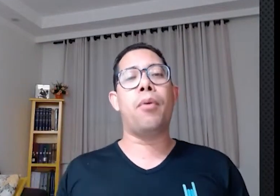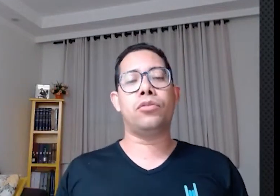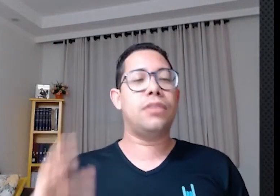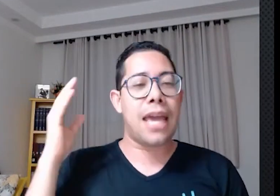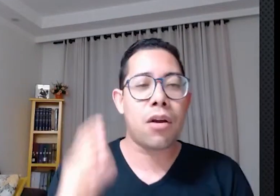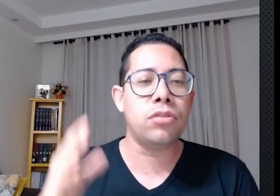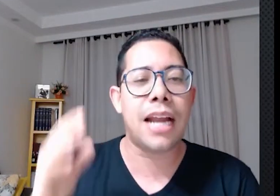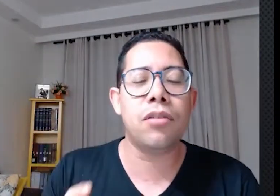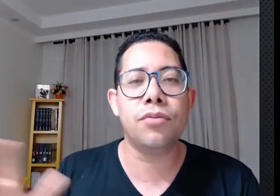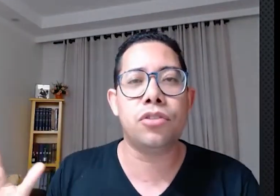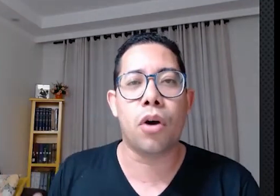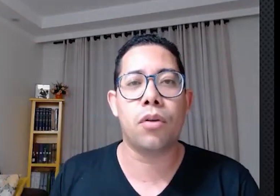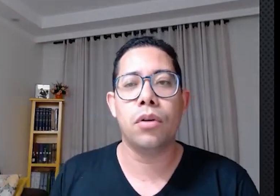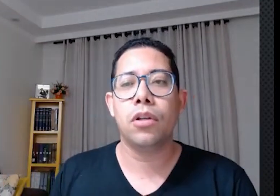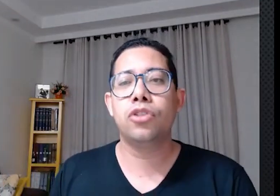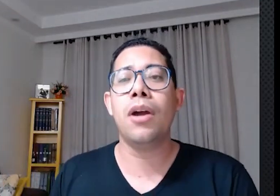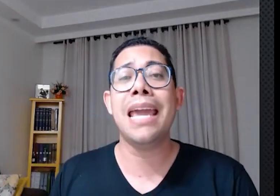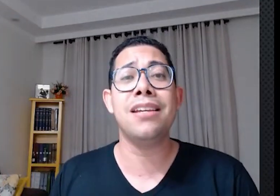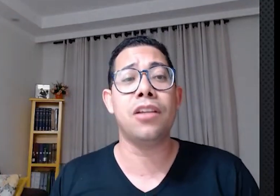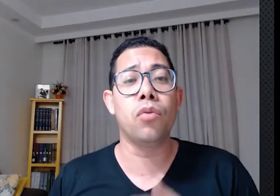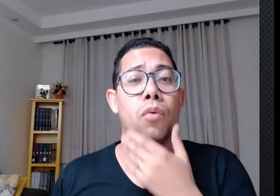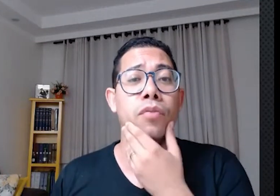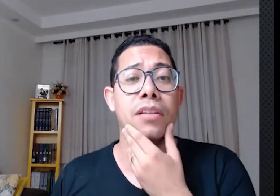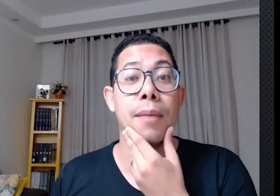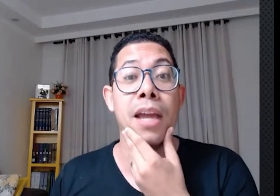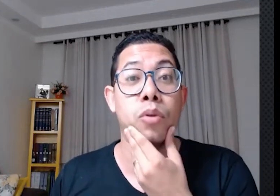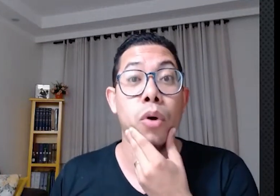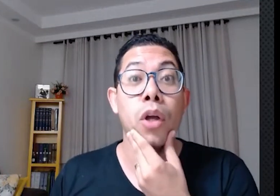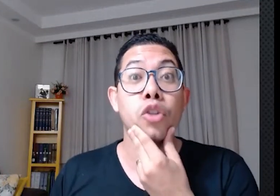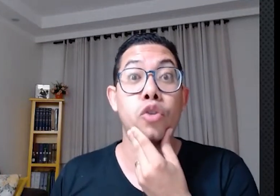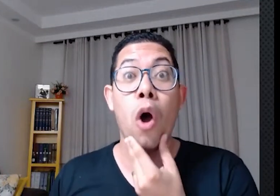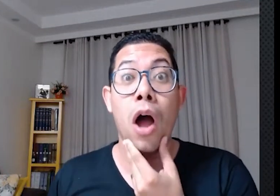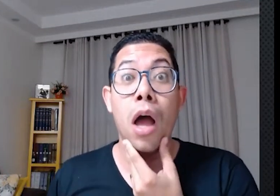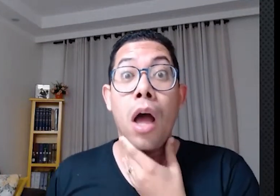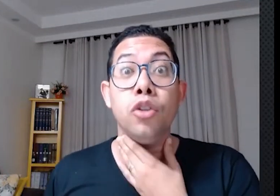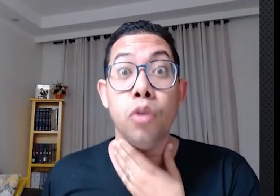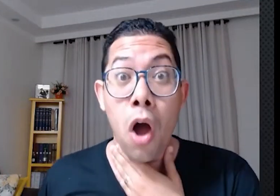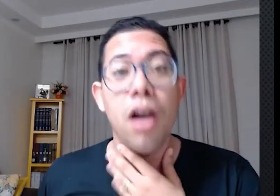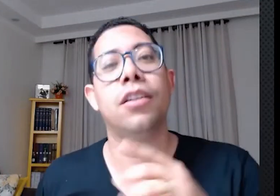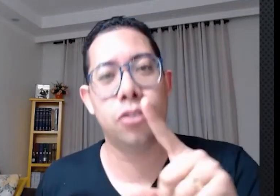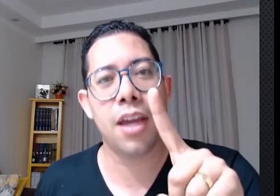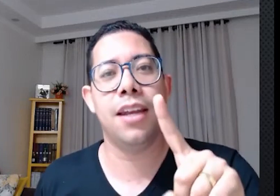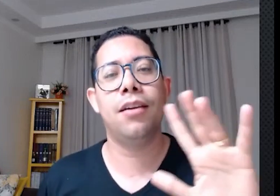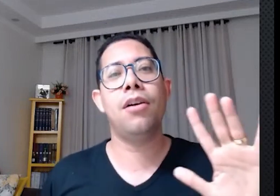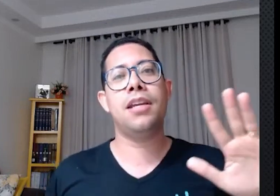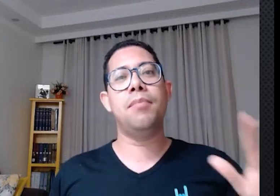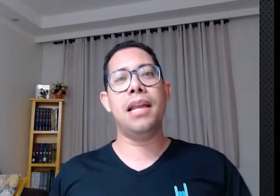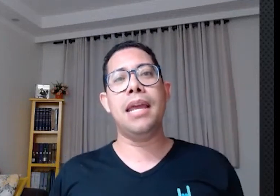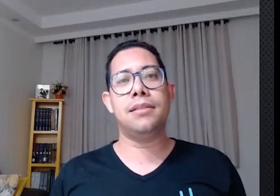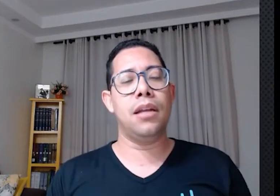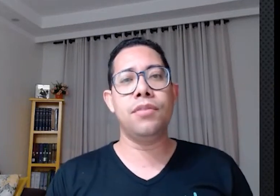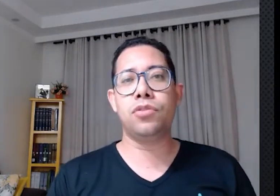dos Apóstolos. É considerado livro histórico. Só ele, Gesiel, no Novo Testamento? Só ele. Olha